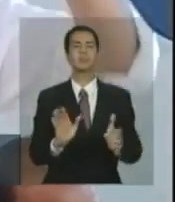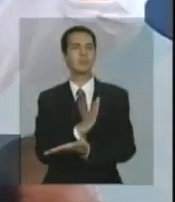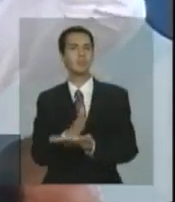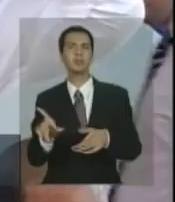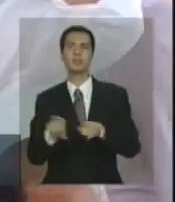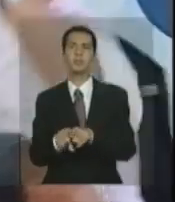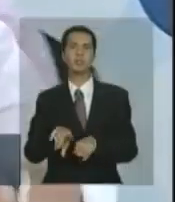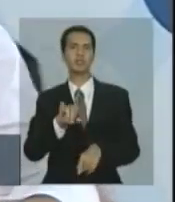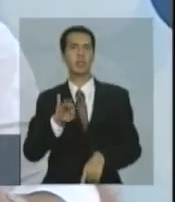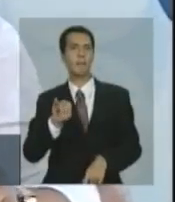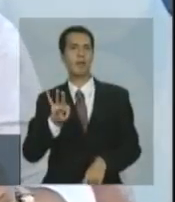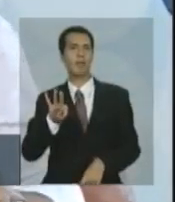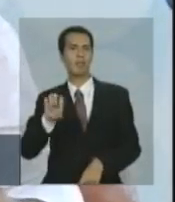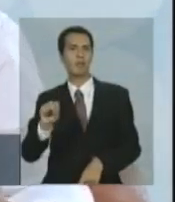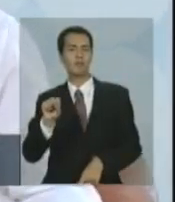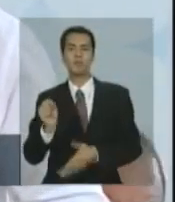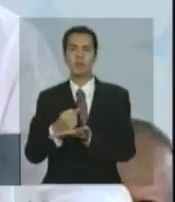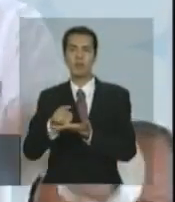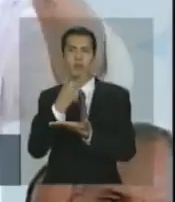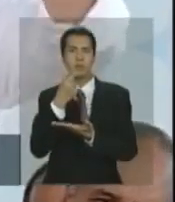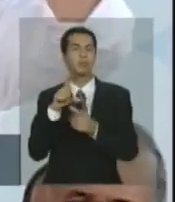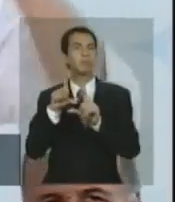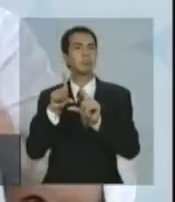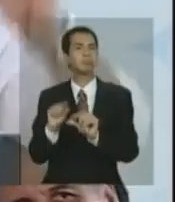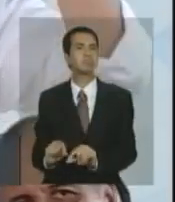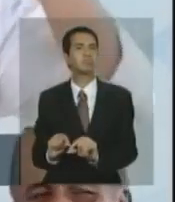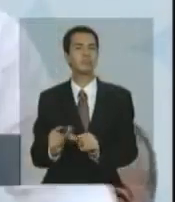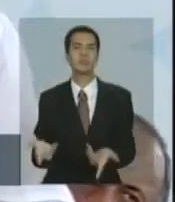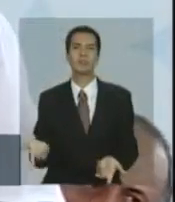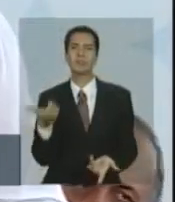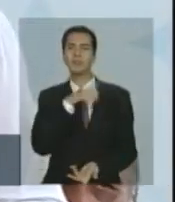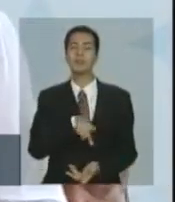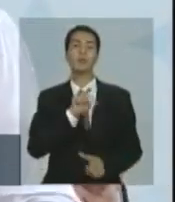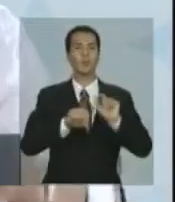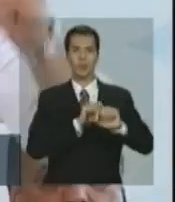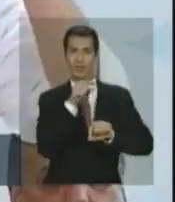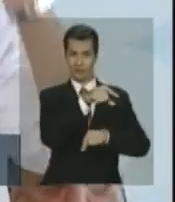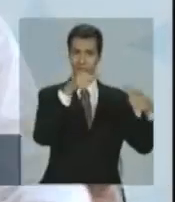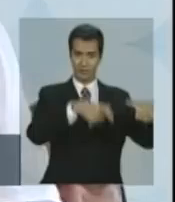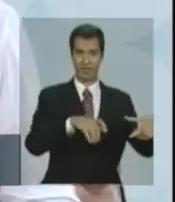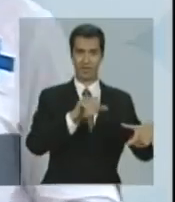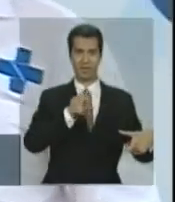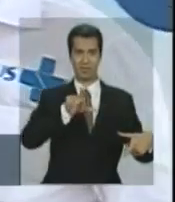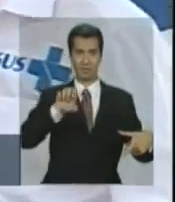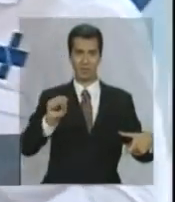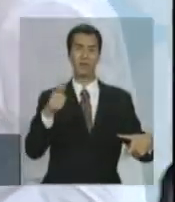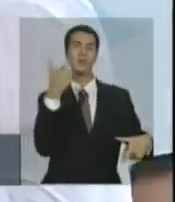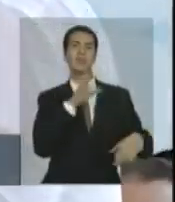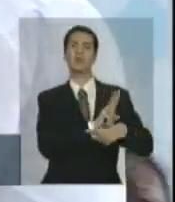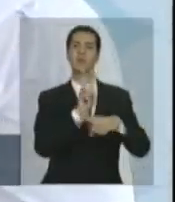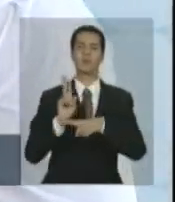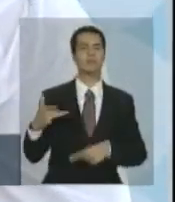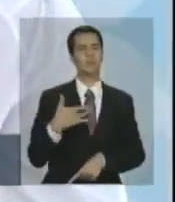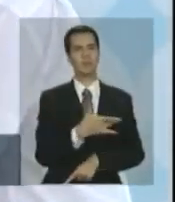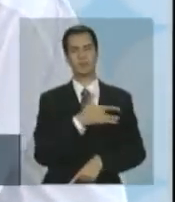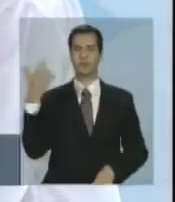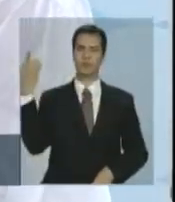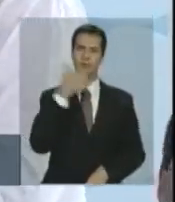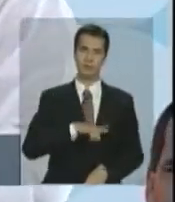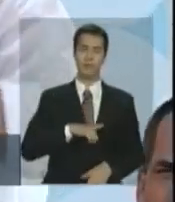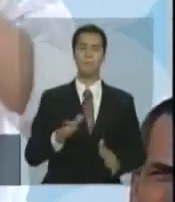resolver problemas de saúde, elas fazem prevenção à saúde. Parabéns, prefeito Eduardo Paes. O